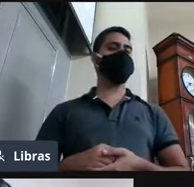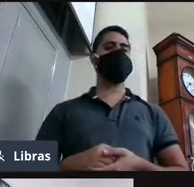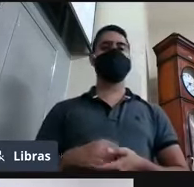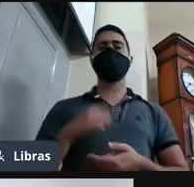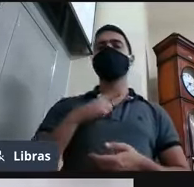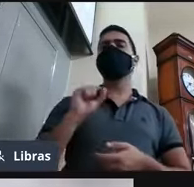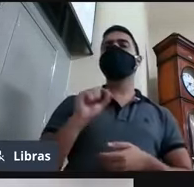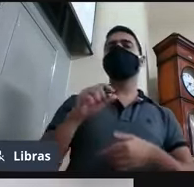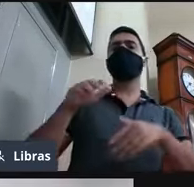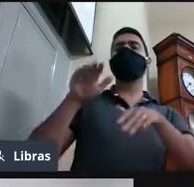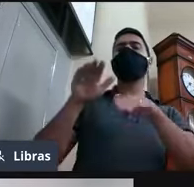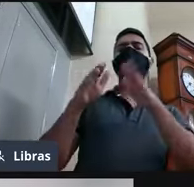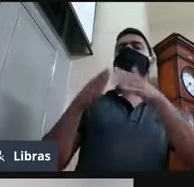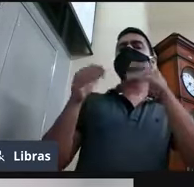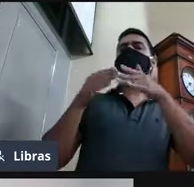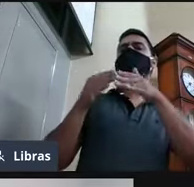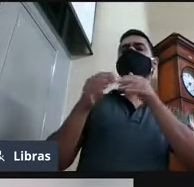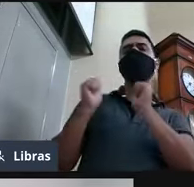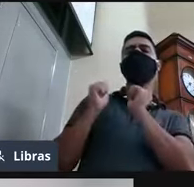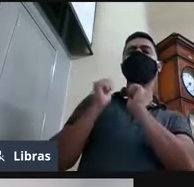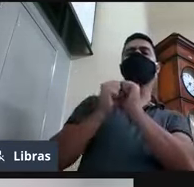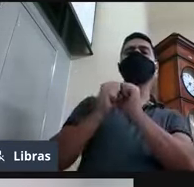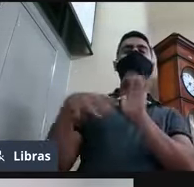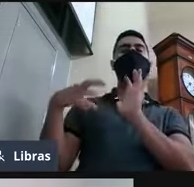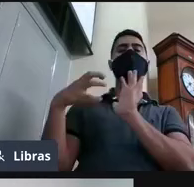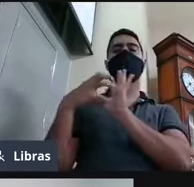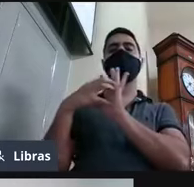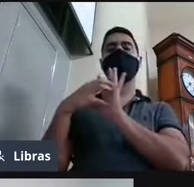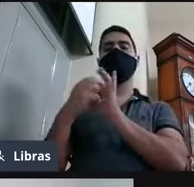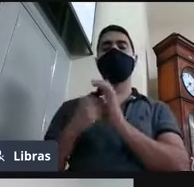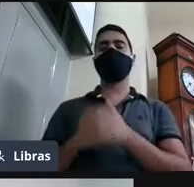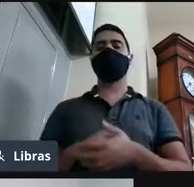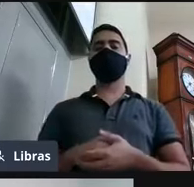clamar, pedir, estar junto do poder